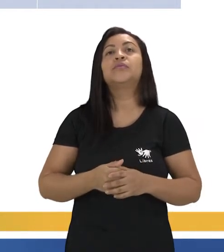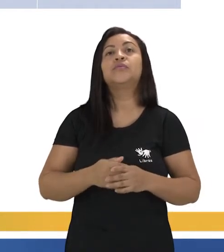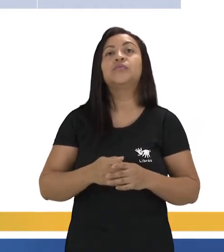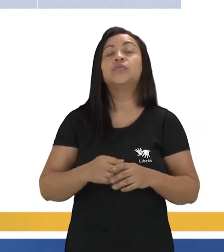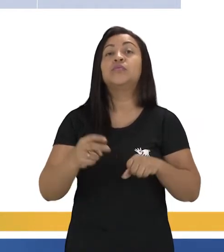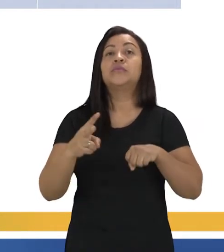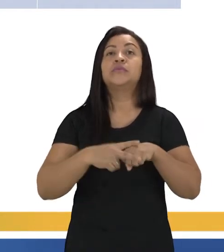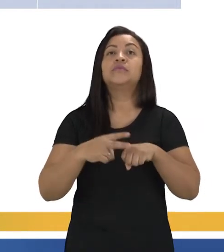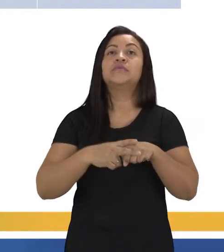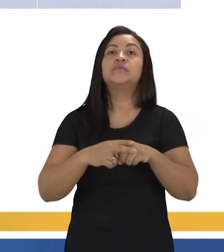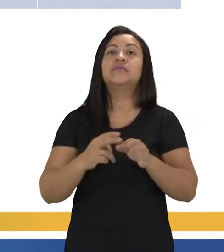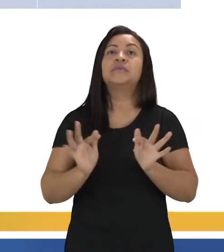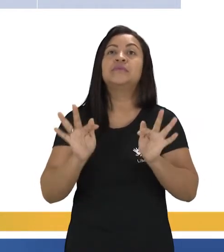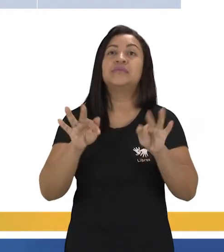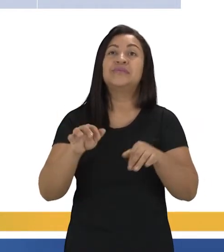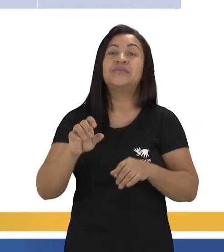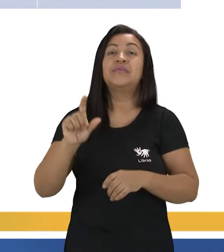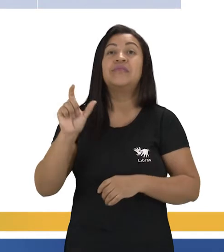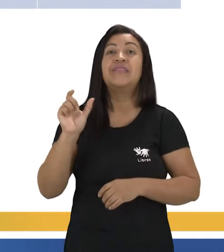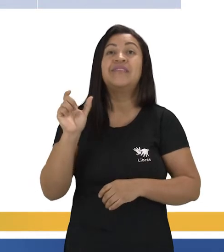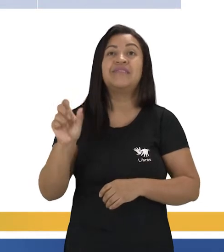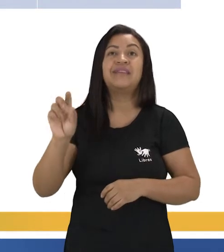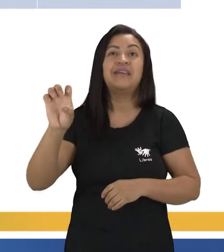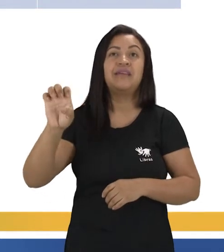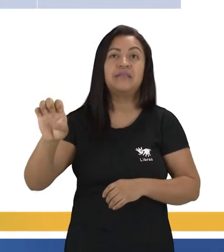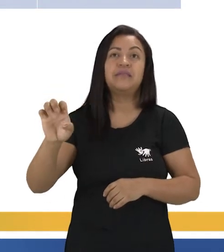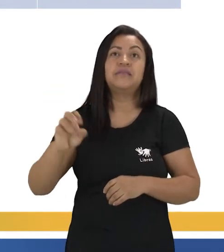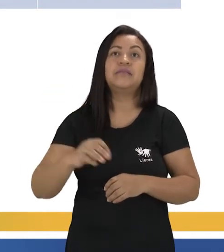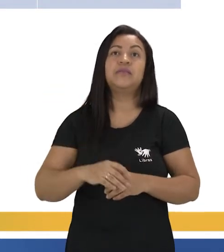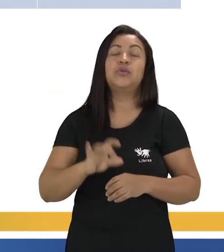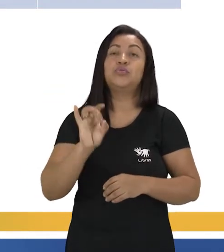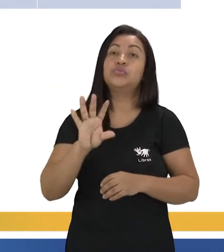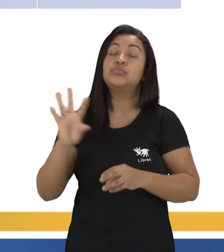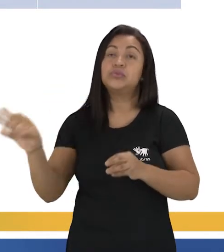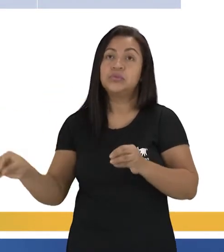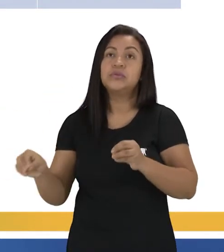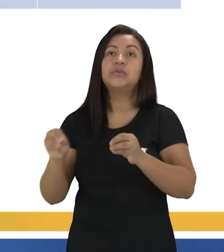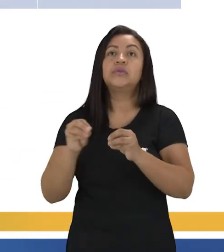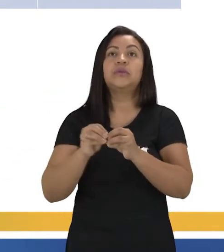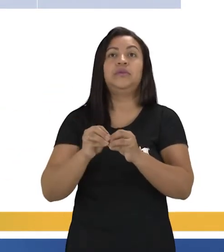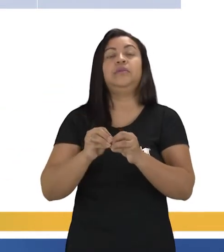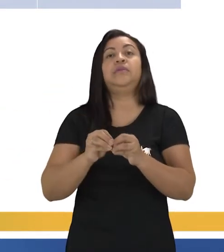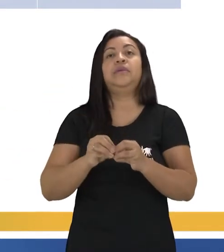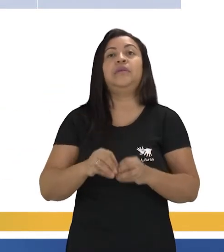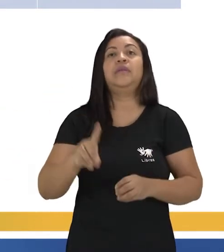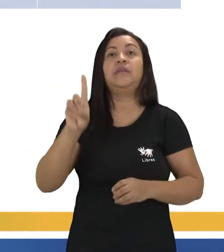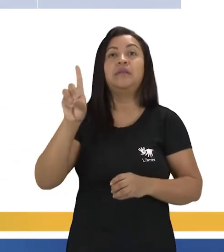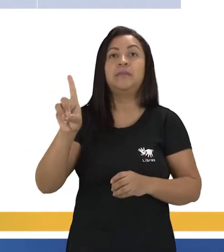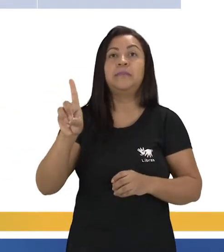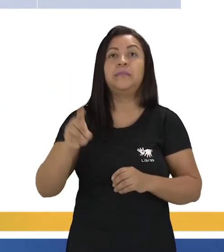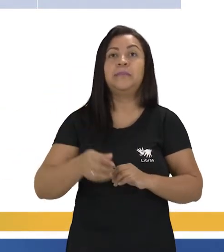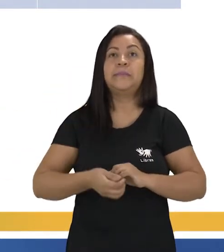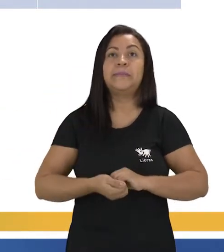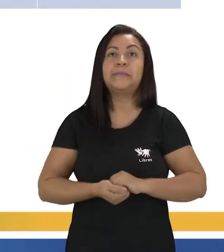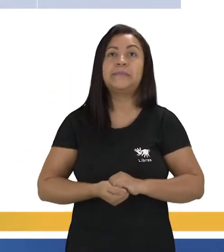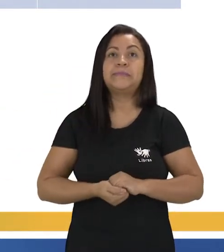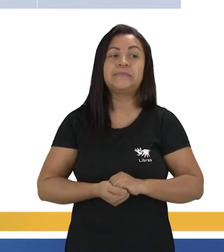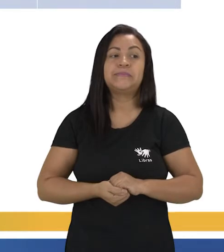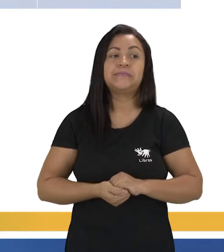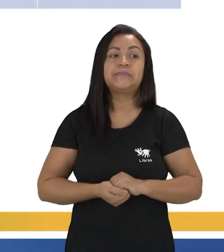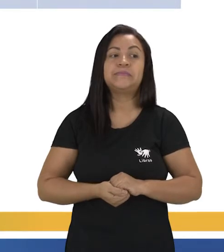e, nós simplesmente acrescentamos a letra D. No caso de live, que é o verbo morar ou viver,